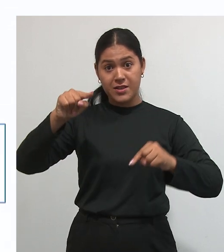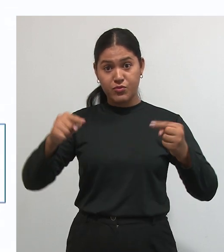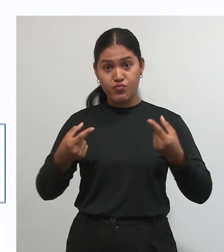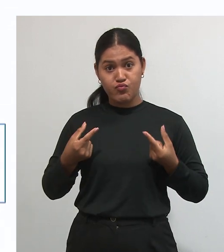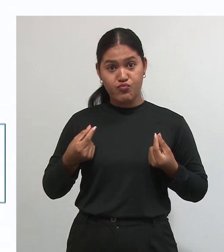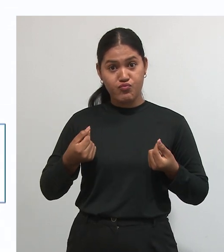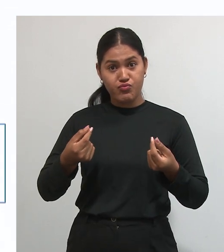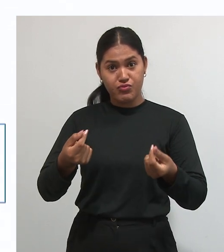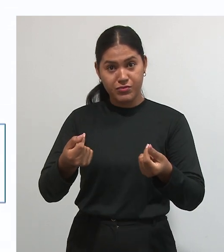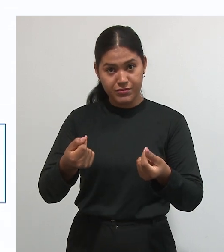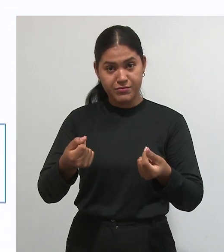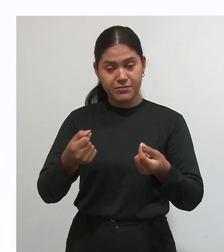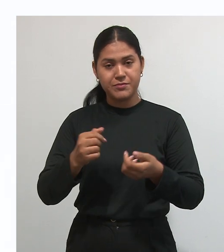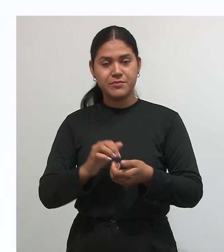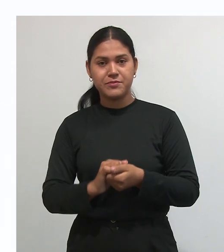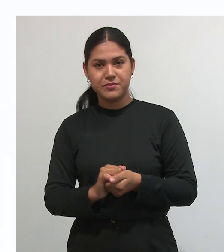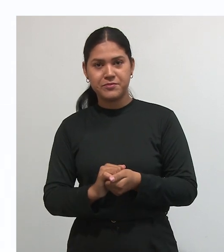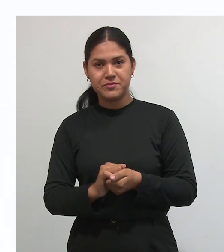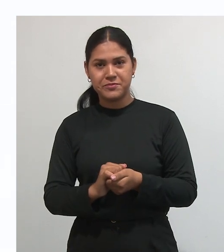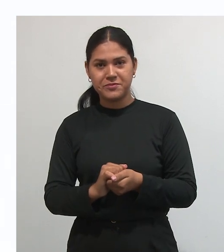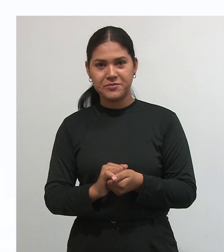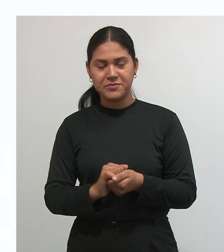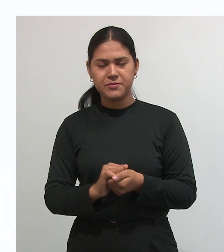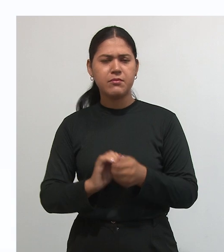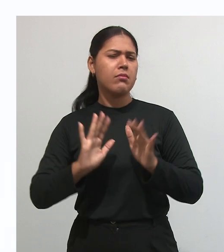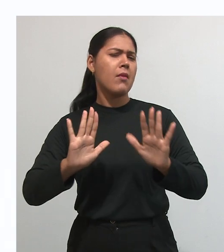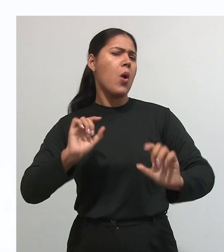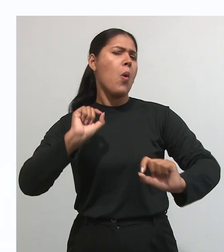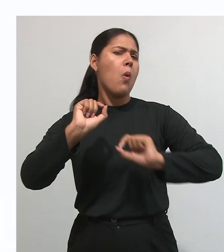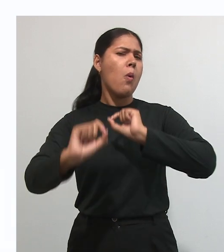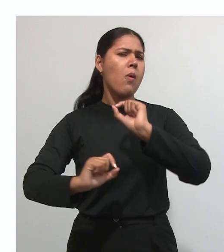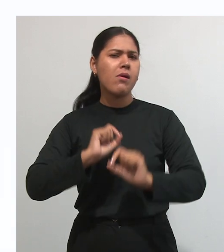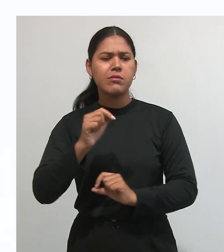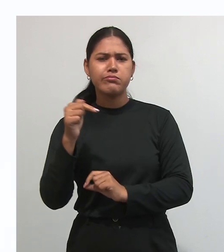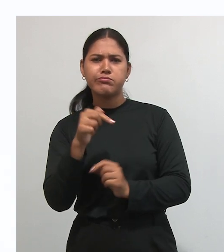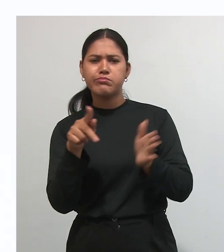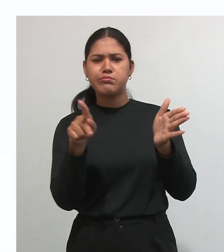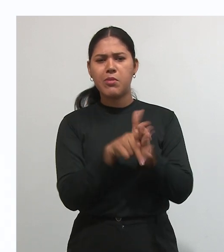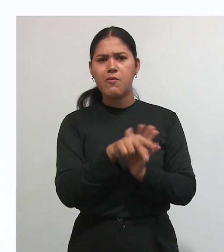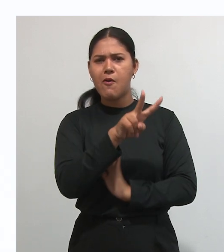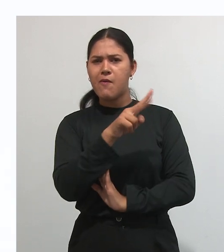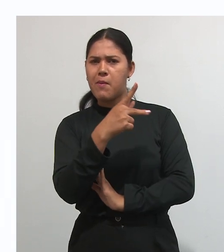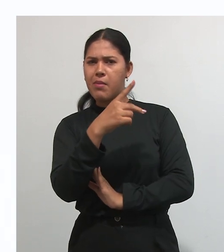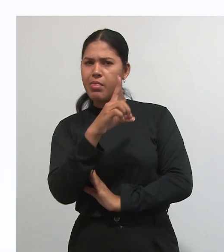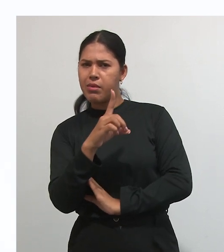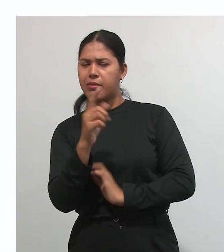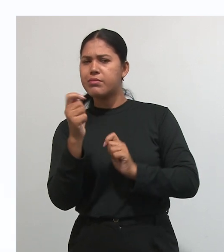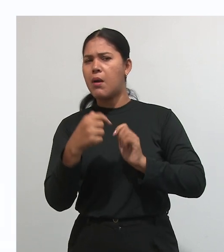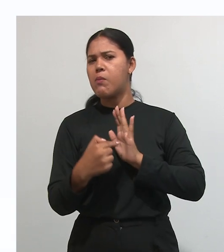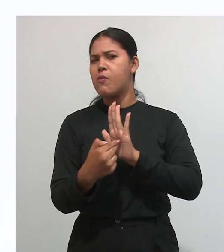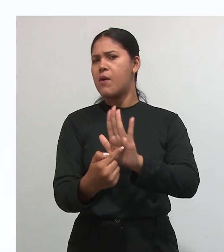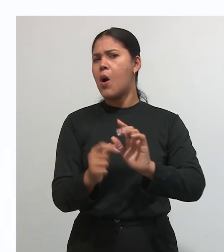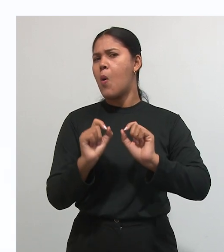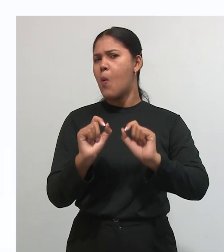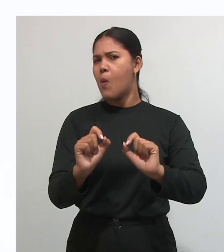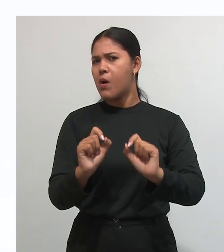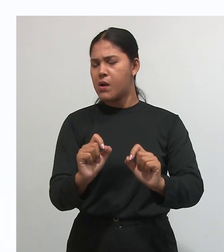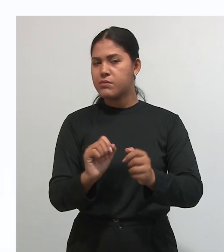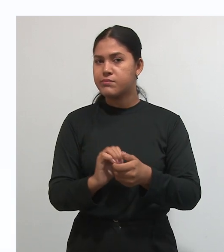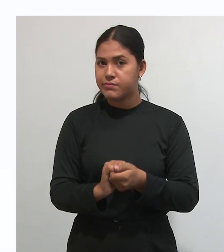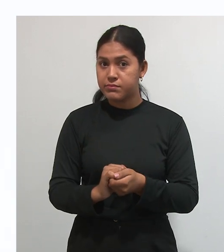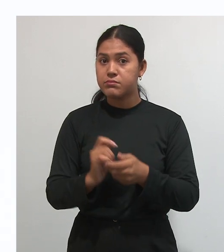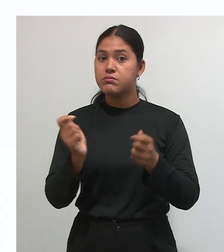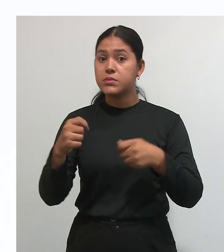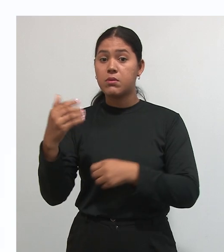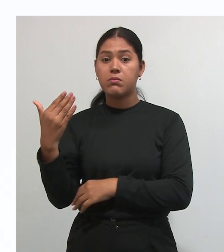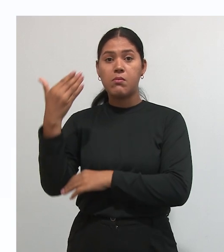menos as VPDs. Perfeito. E o que essas VPDs devem demonstrar, tá?